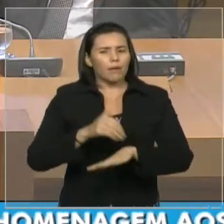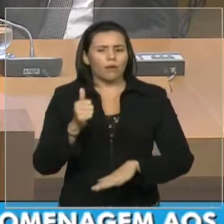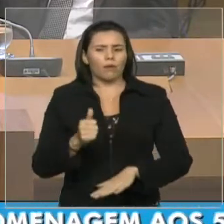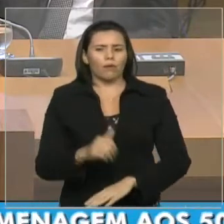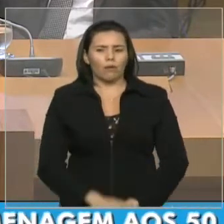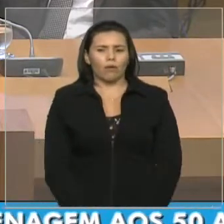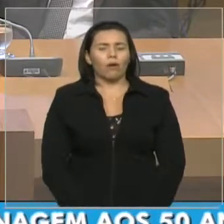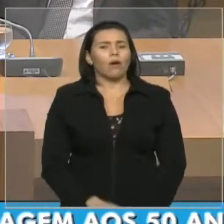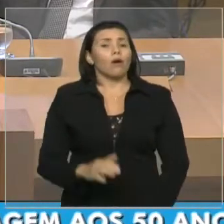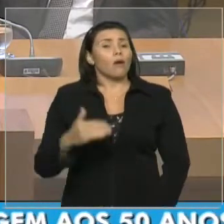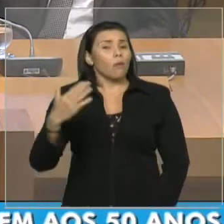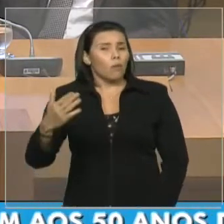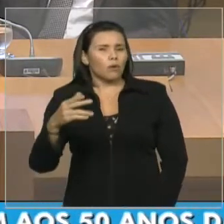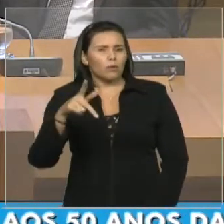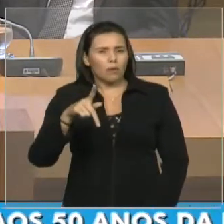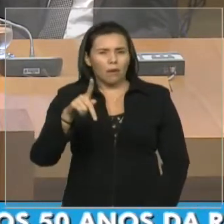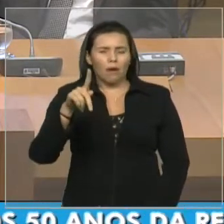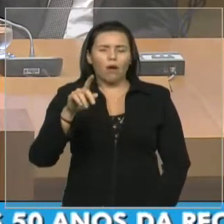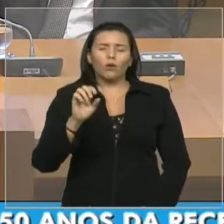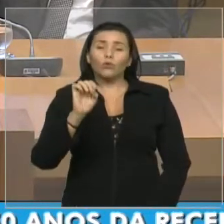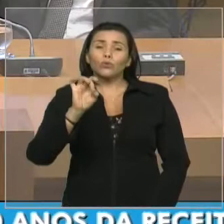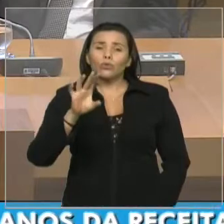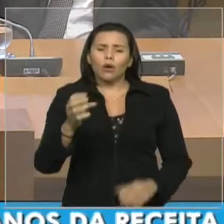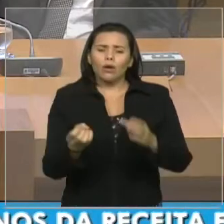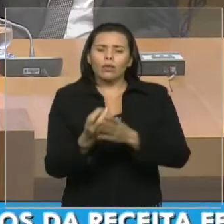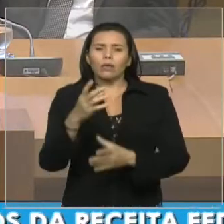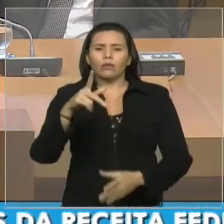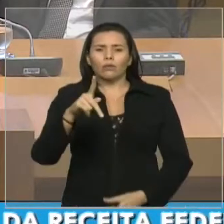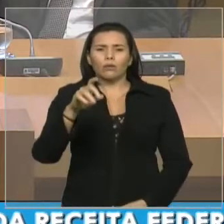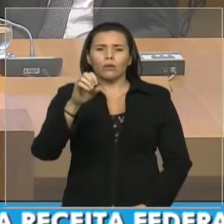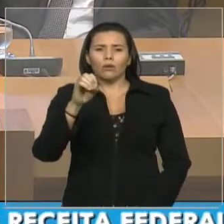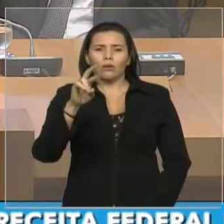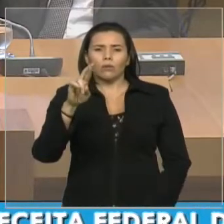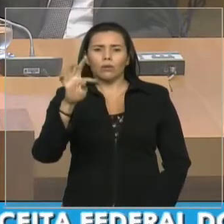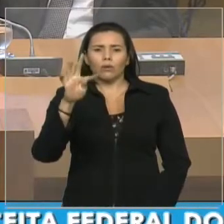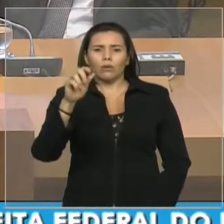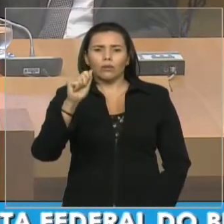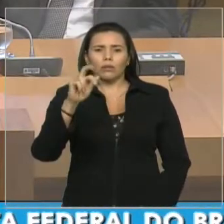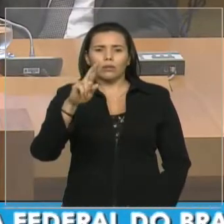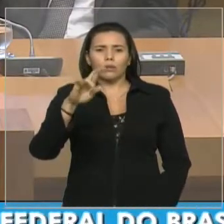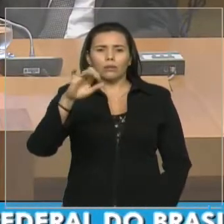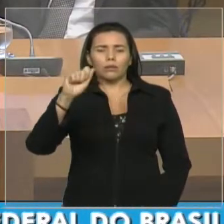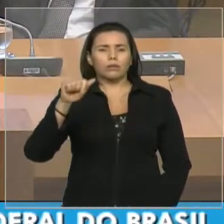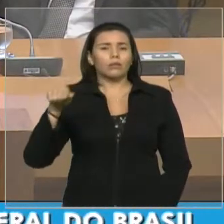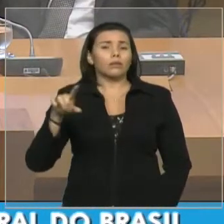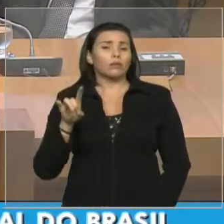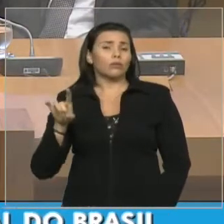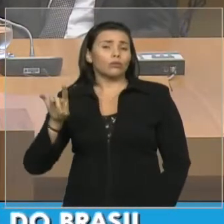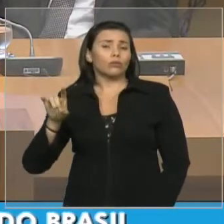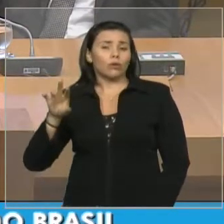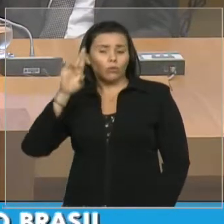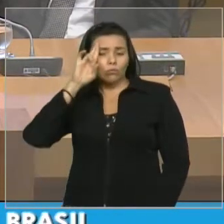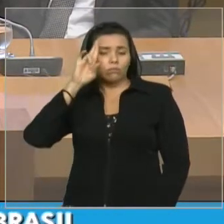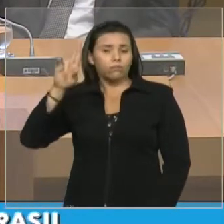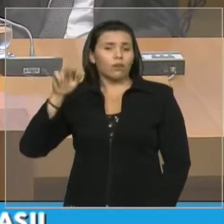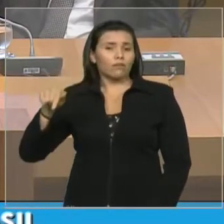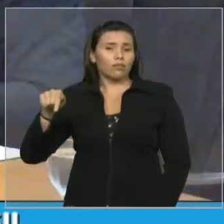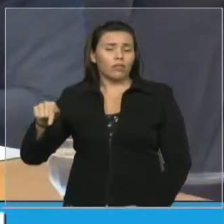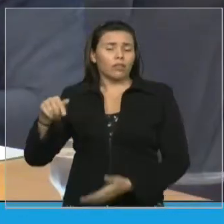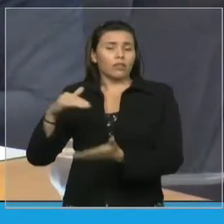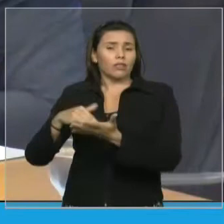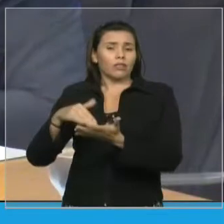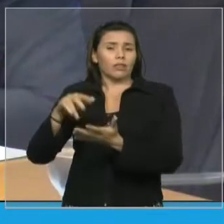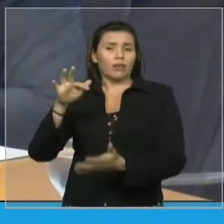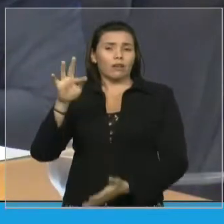por portaria, era o desejo e a avaliação apenas de um cidadão. E o Marcelo me dizia à